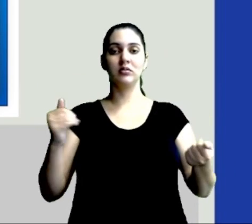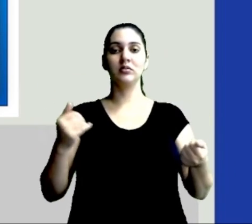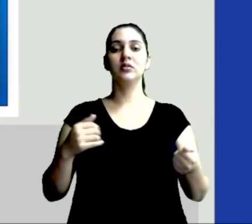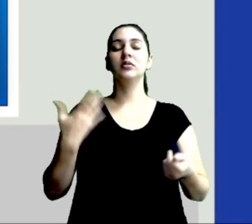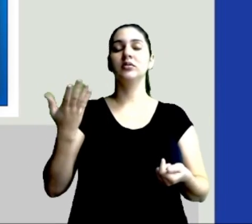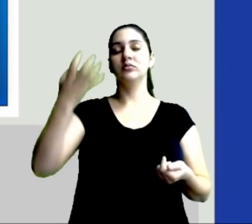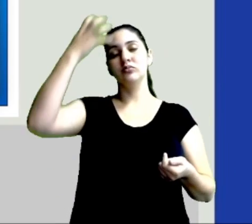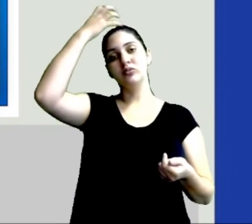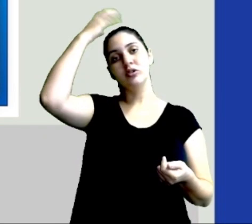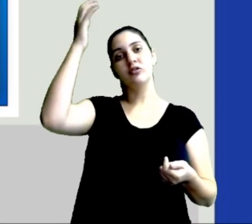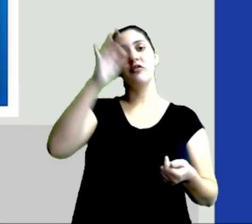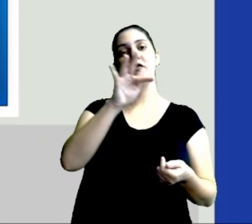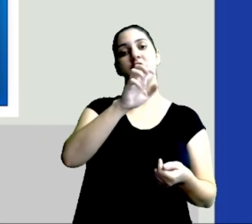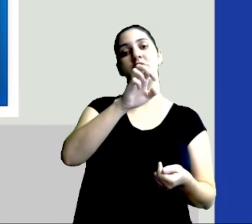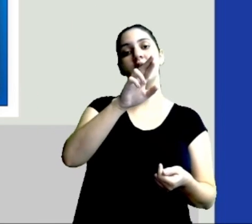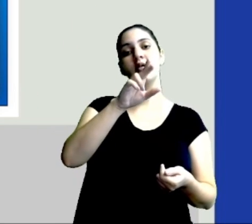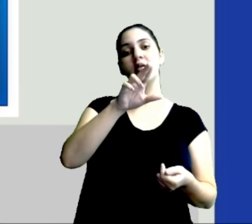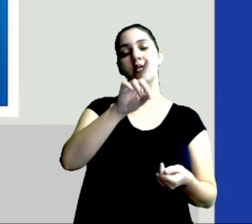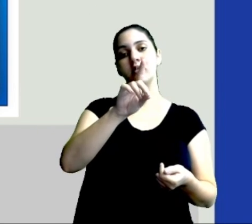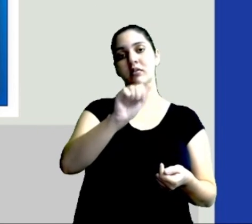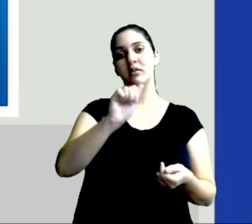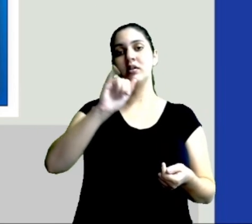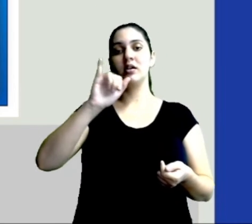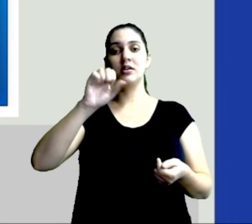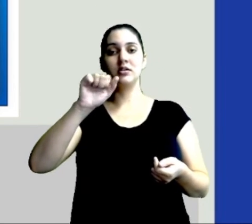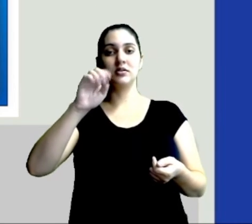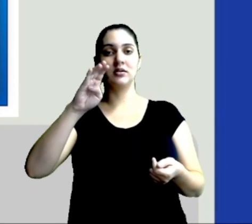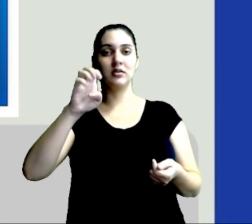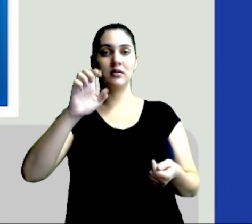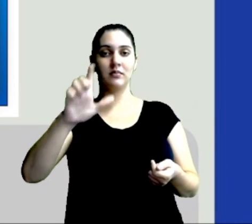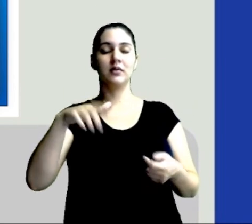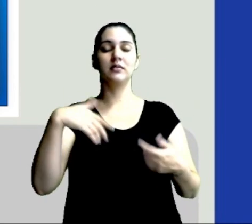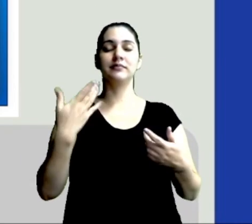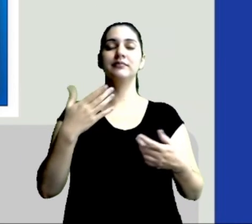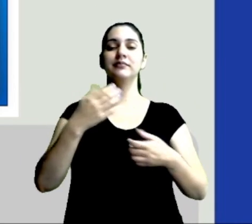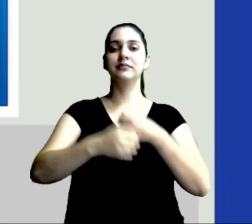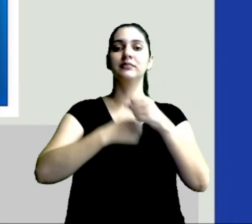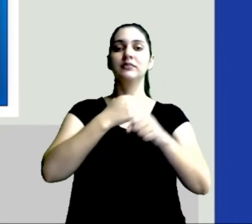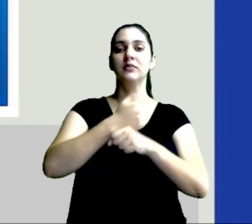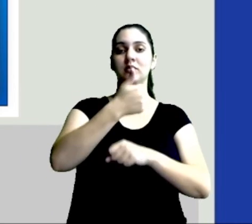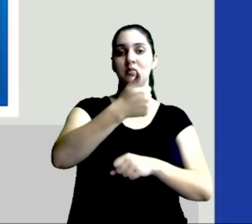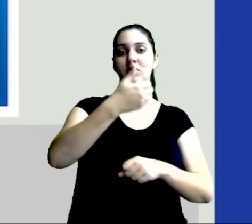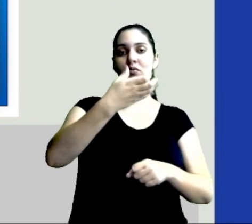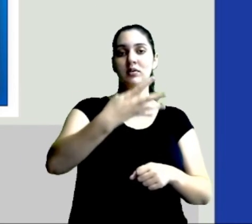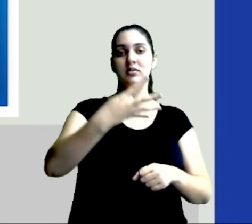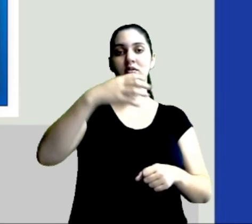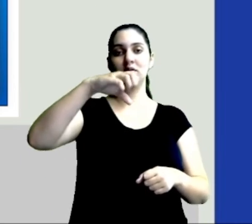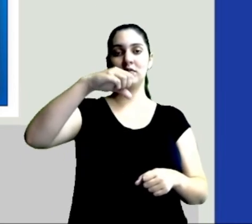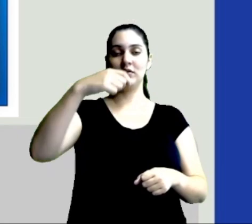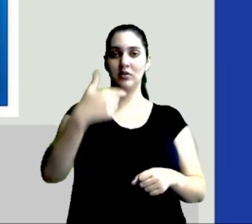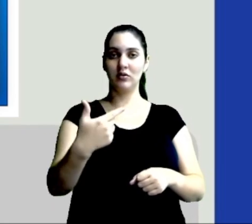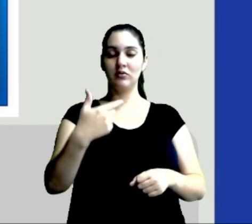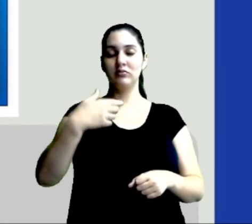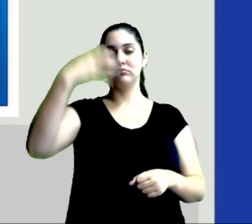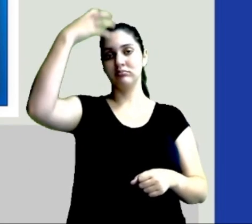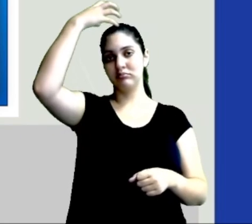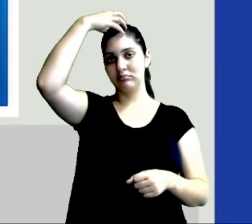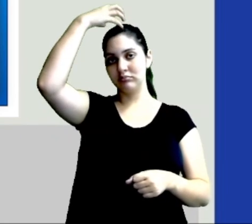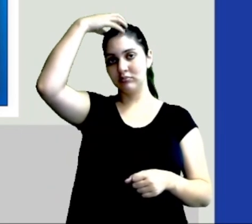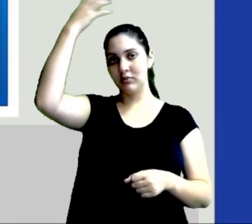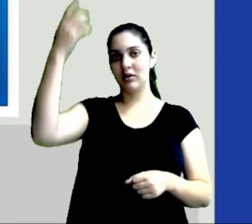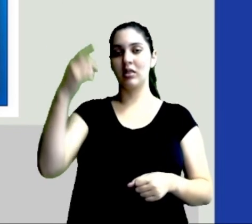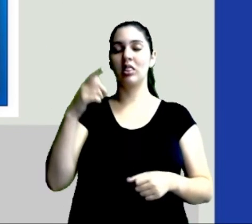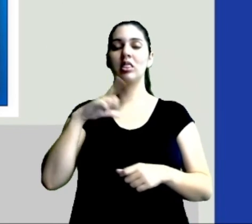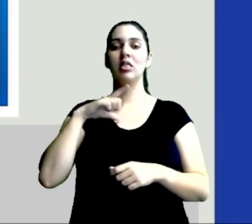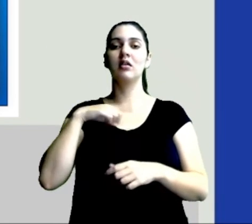se aplicavam na busca de um novo caminho marítimo para o Oriente. Em 1492, esses reis aprovaram o audacioso